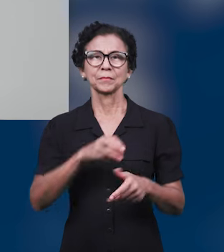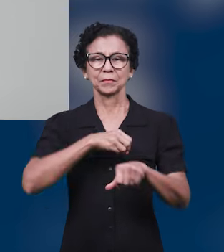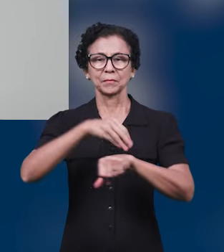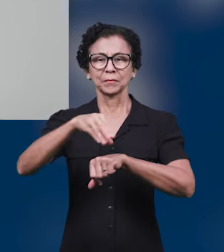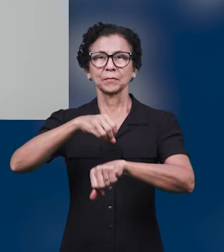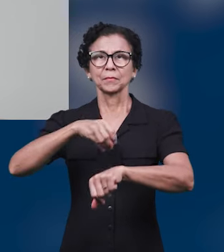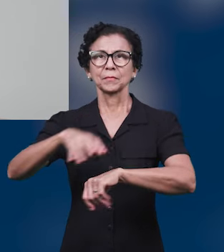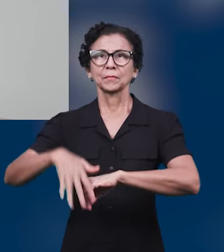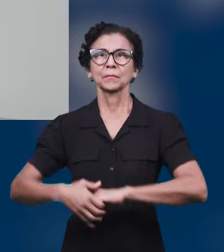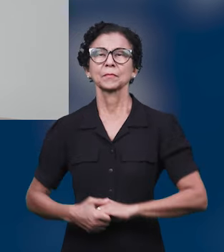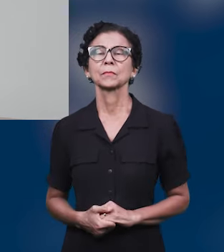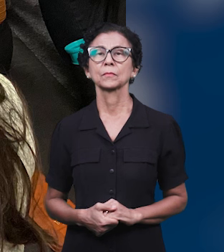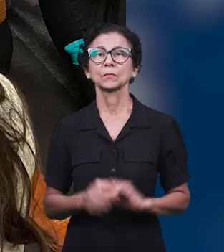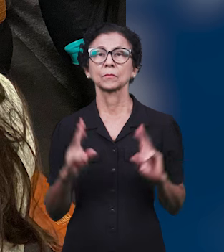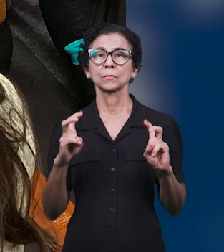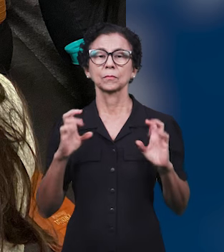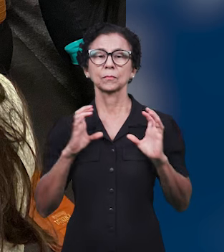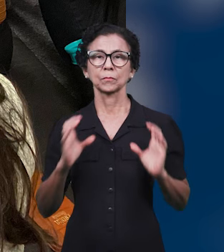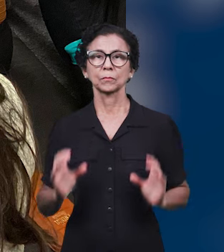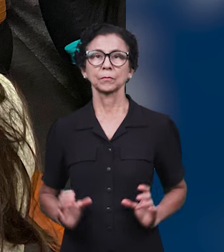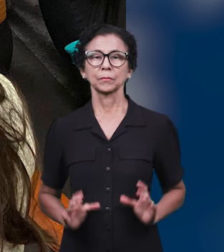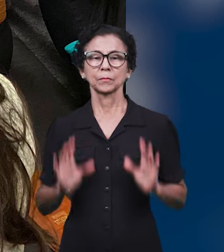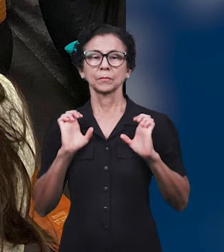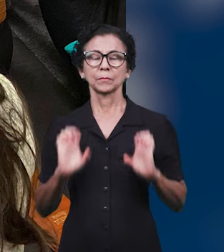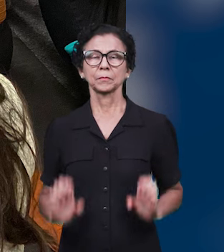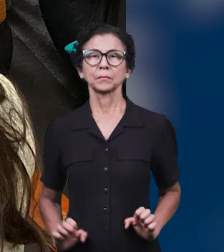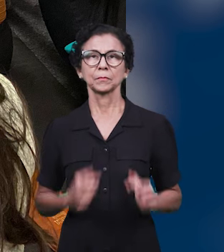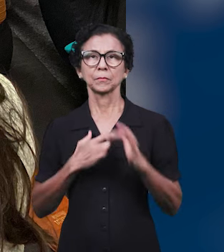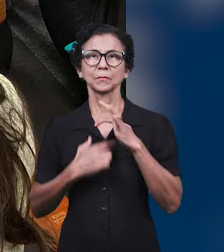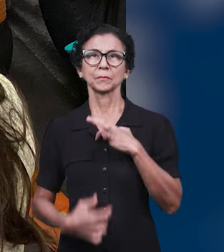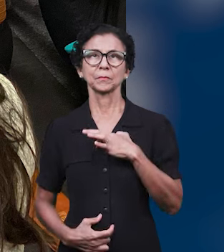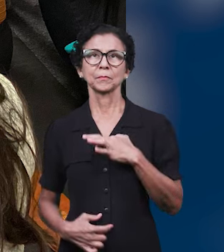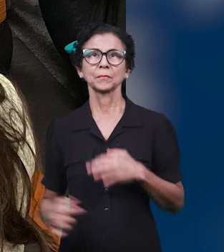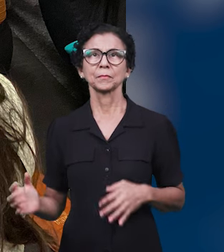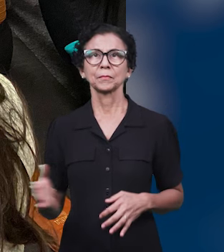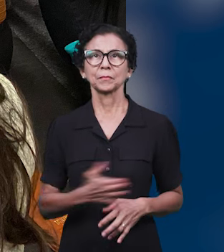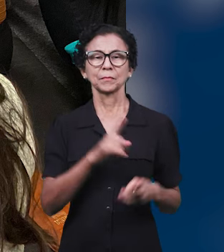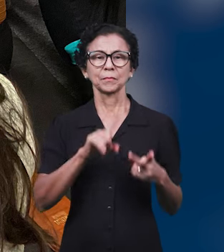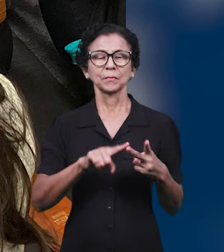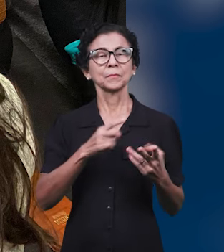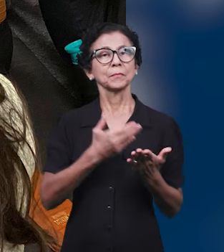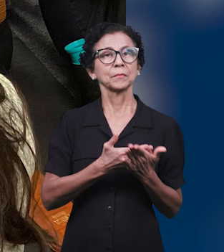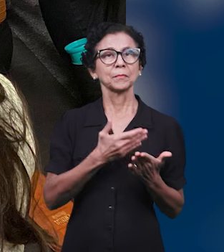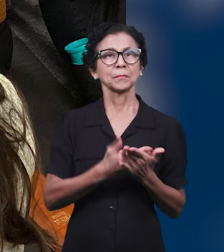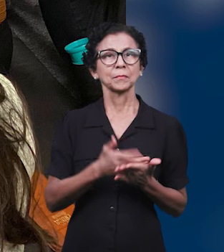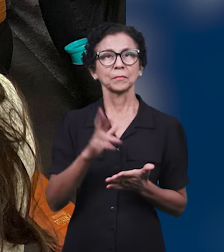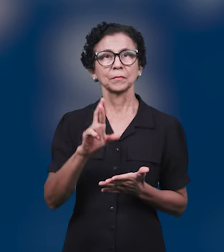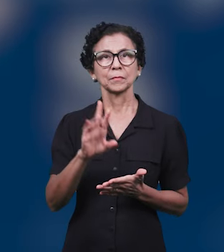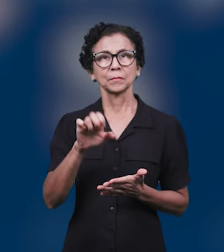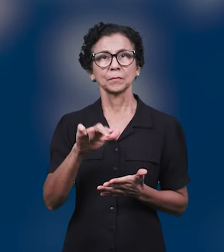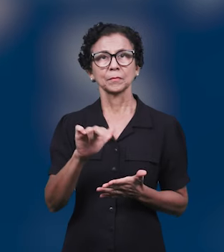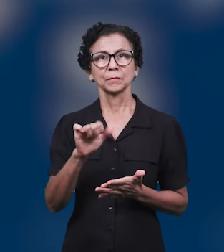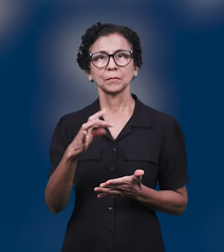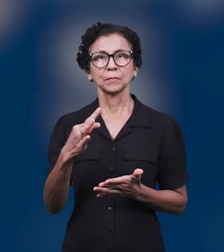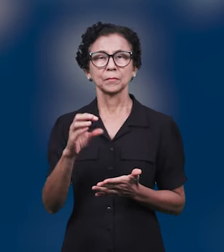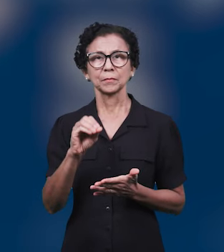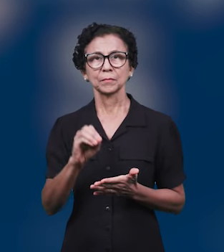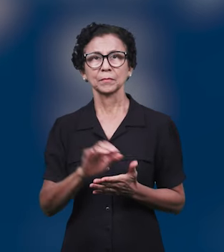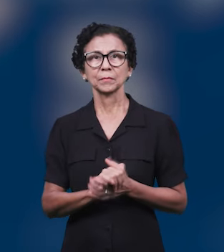no louvor. Glória a Deus! No domingo, a ICM Toronto continuou em festa com um seminário para as classes de 0 a 3